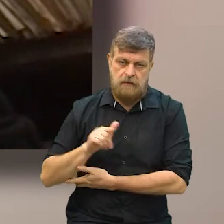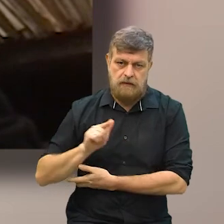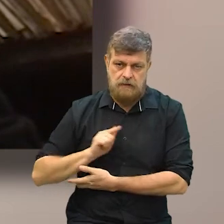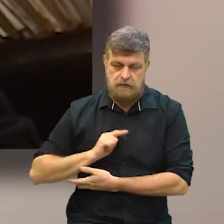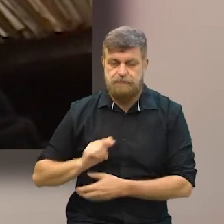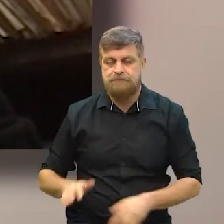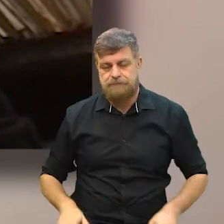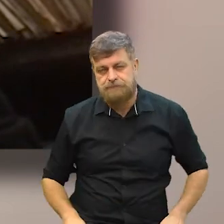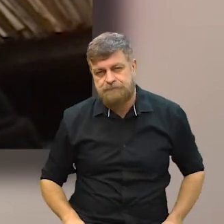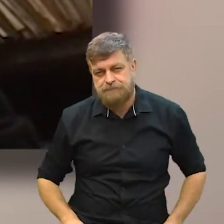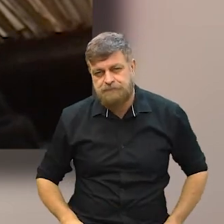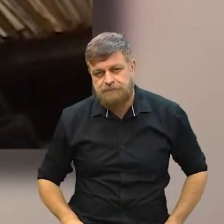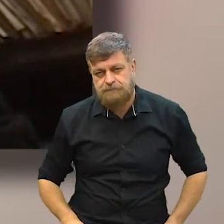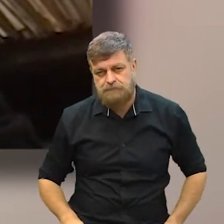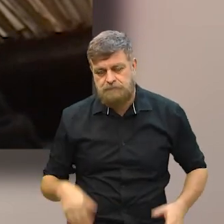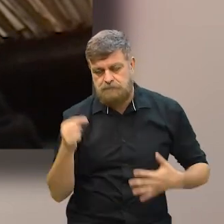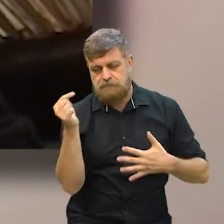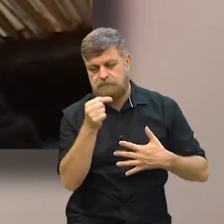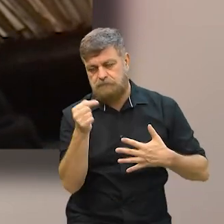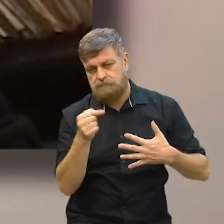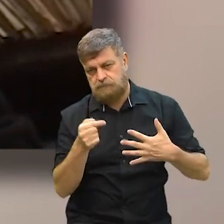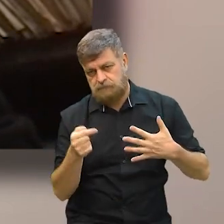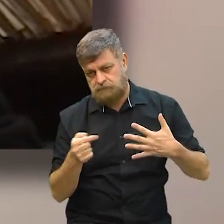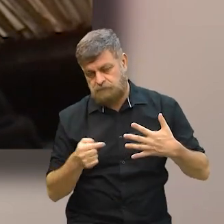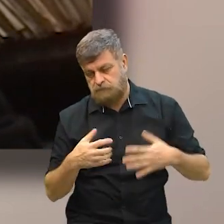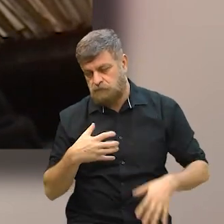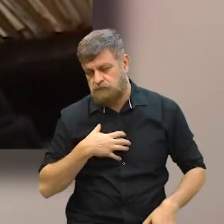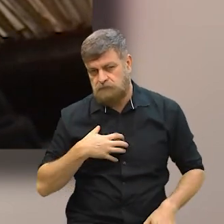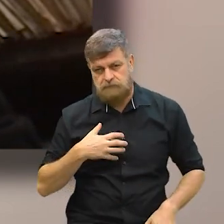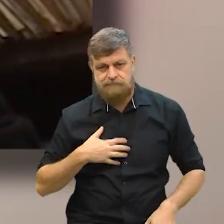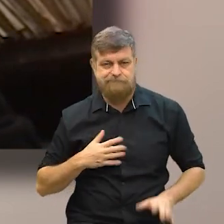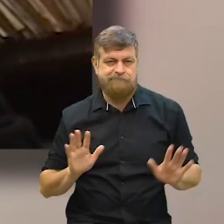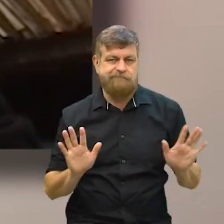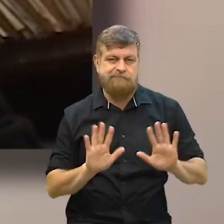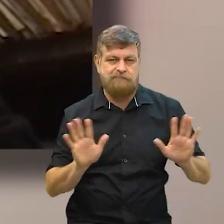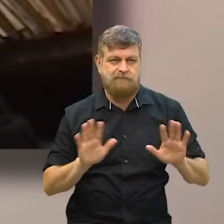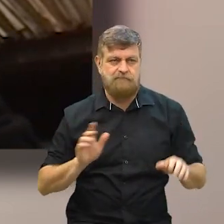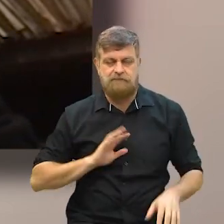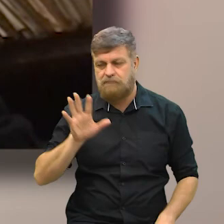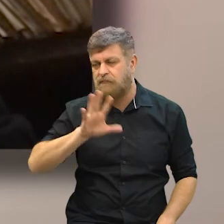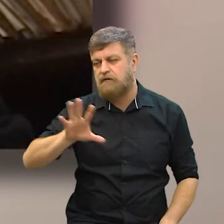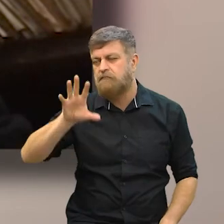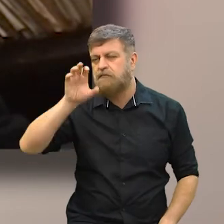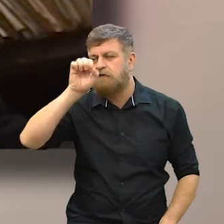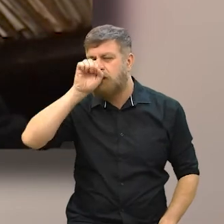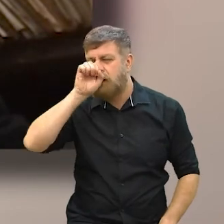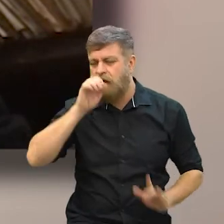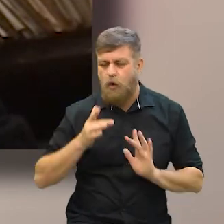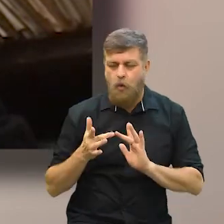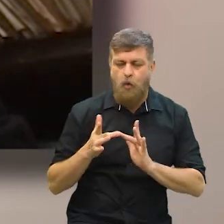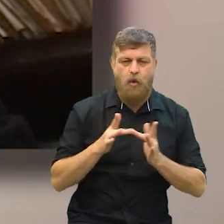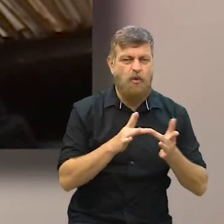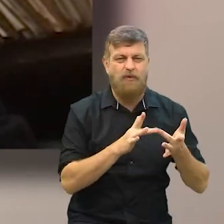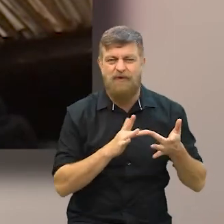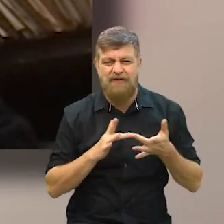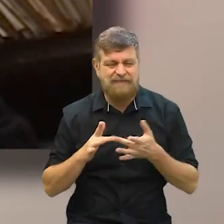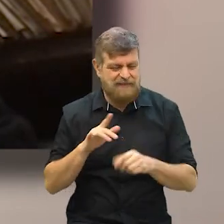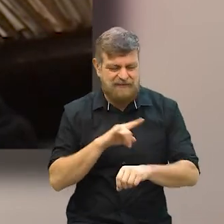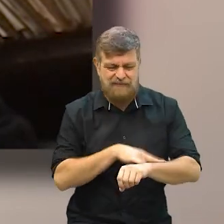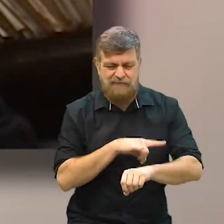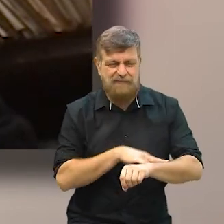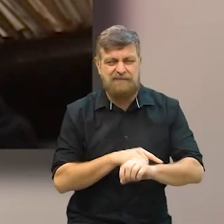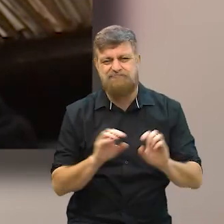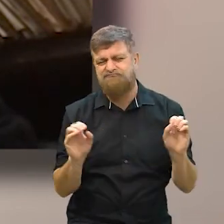chamada transmissão vertical. As outras formas de transmissão não existem, pelo ar ou por contato